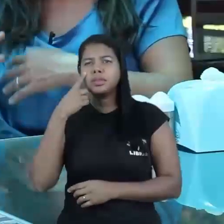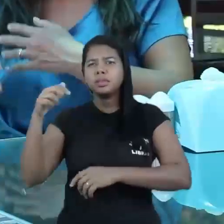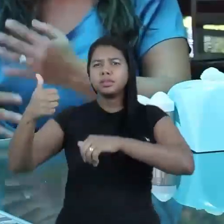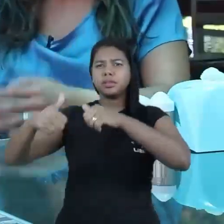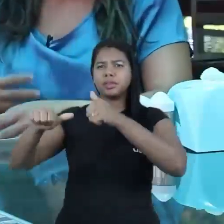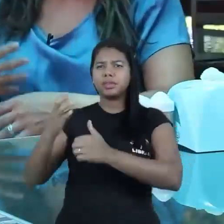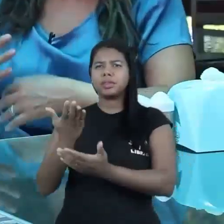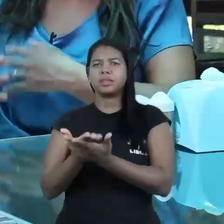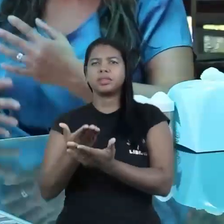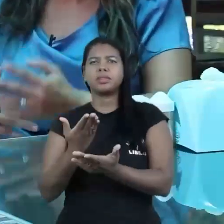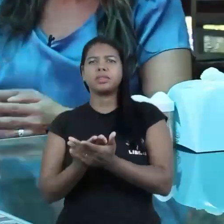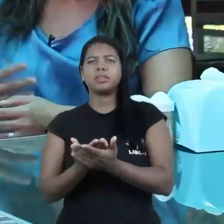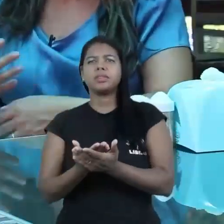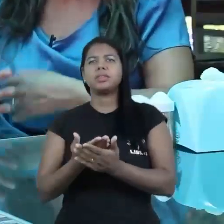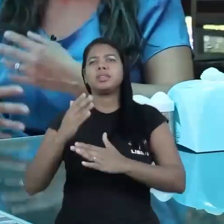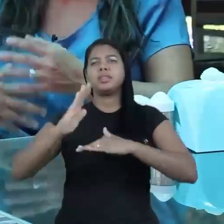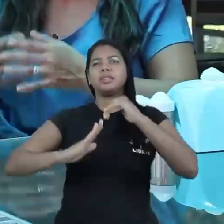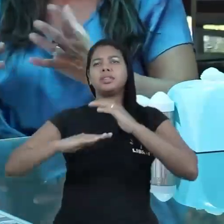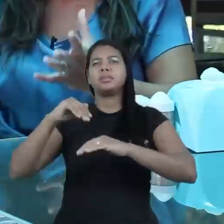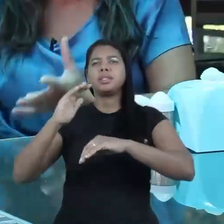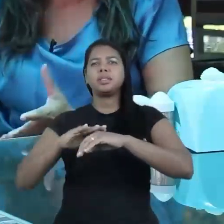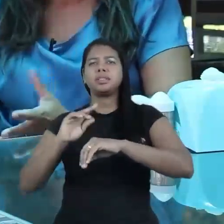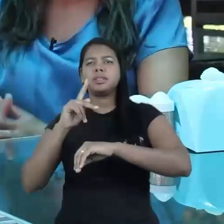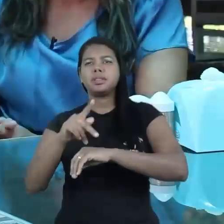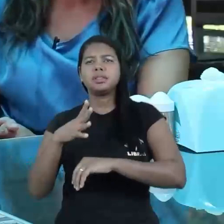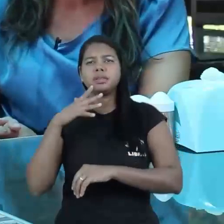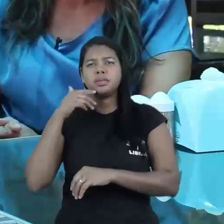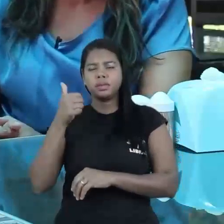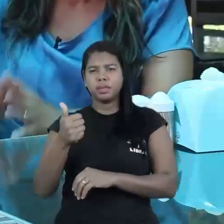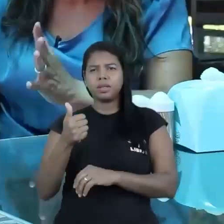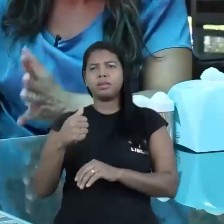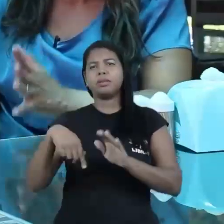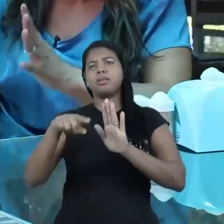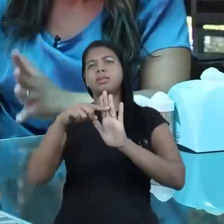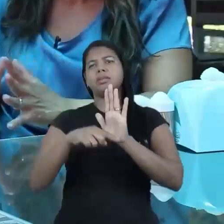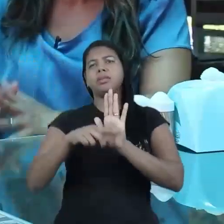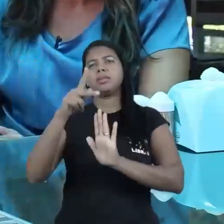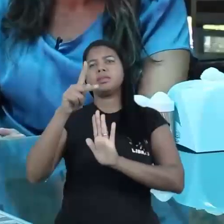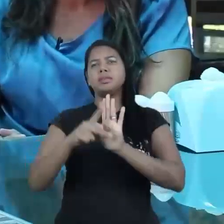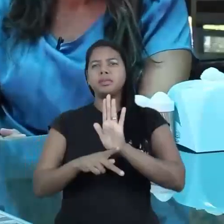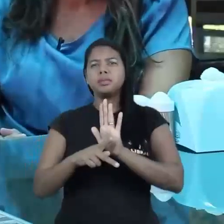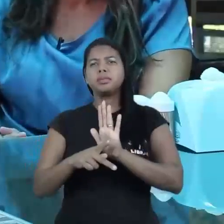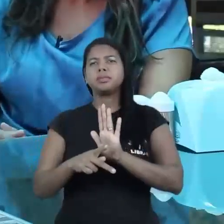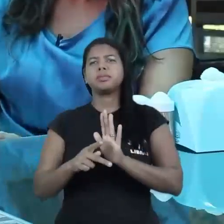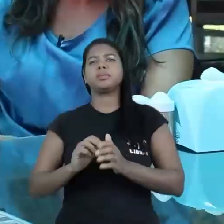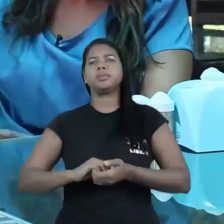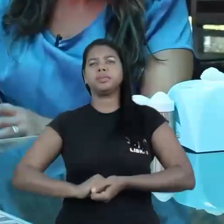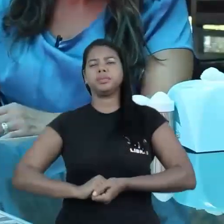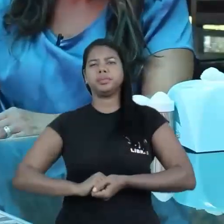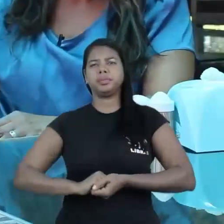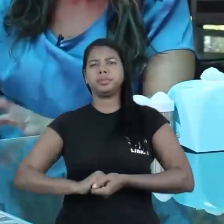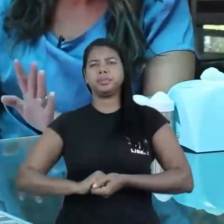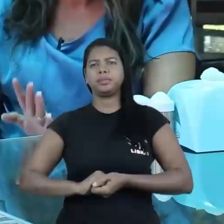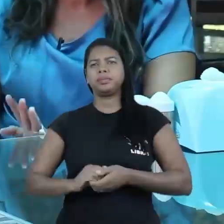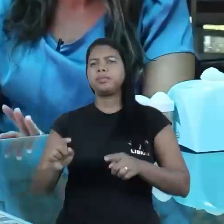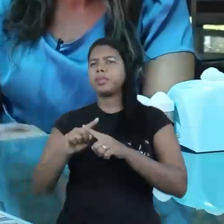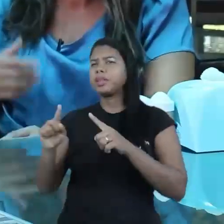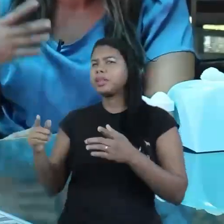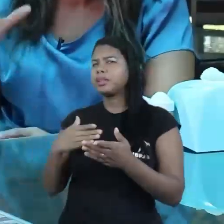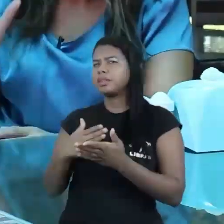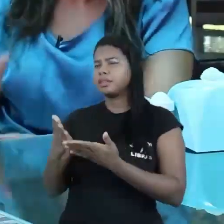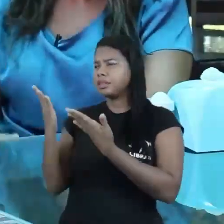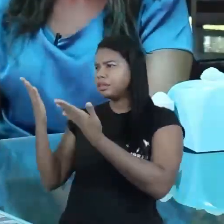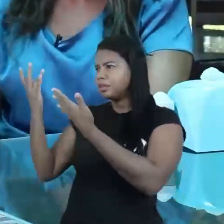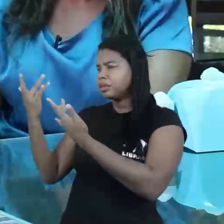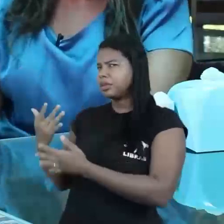questão da qualificação, né, dessa estruturação do plano de negócio para poder a coisa ficar solidificada, né? Mas inicialmente foi isso, né,